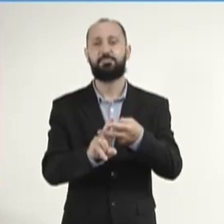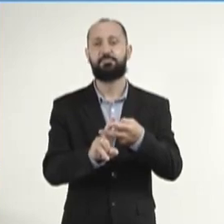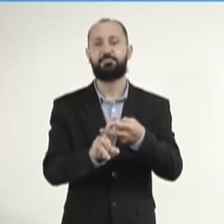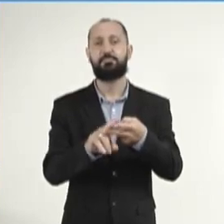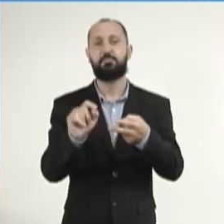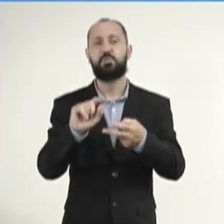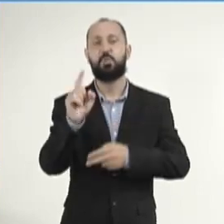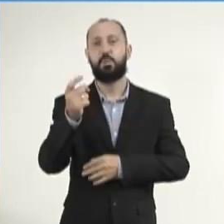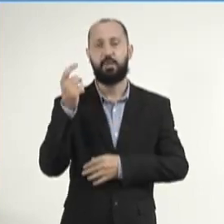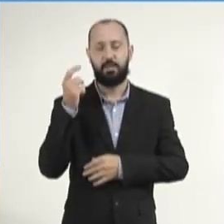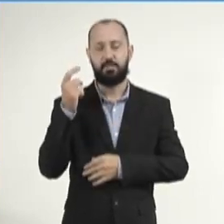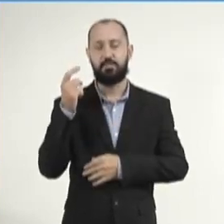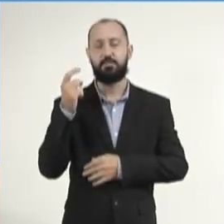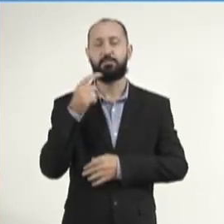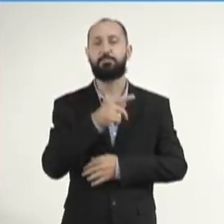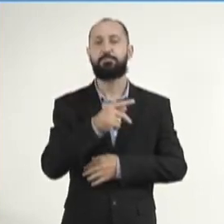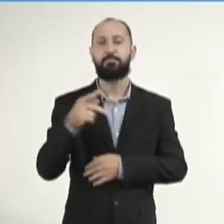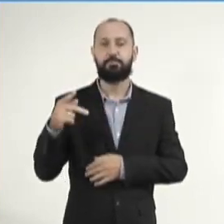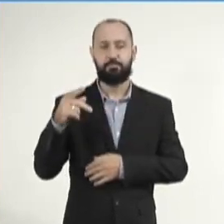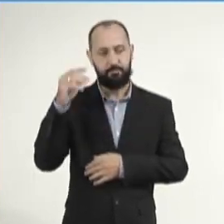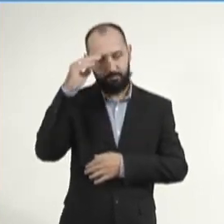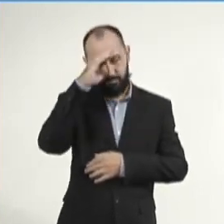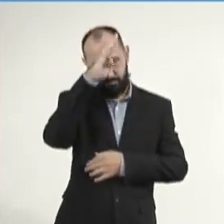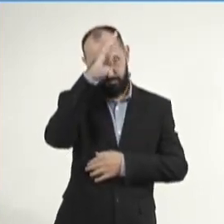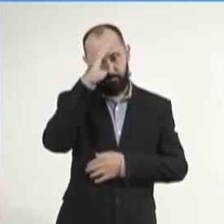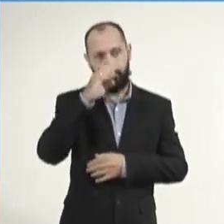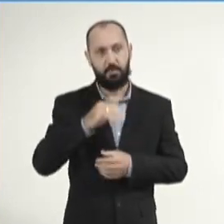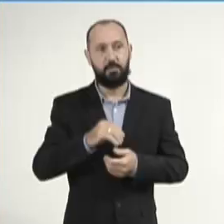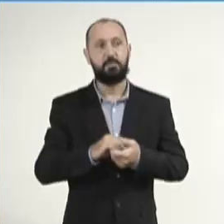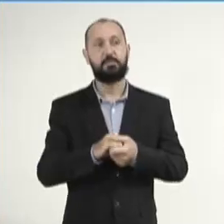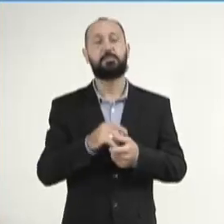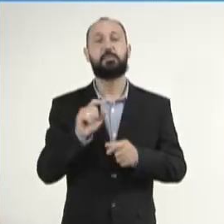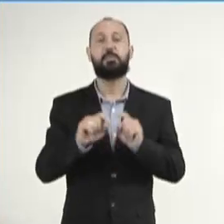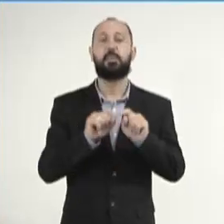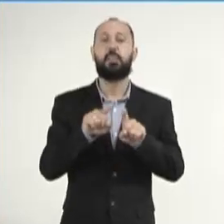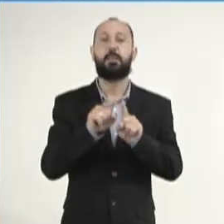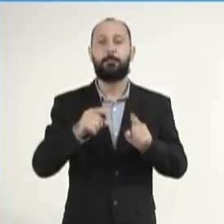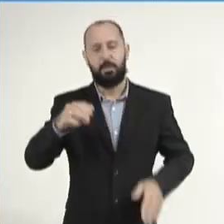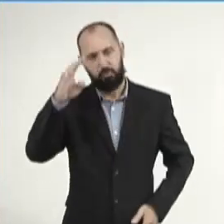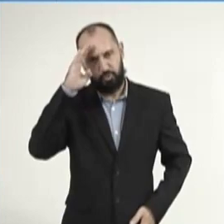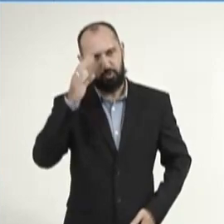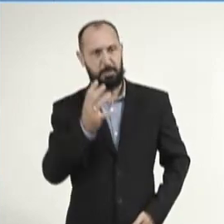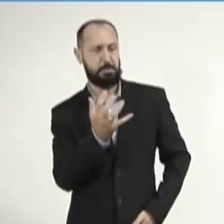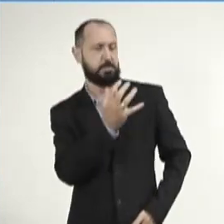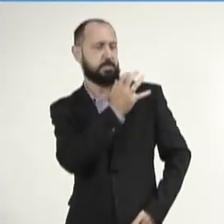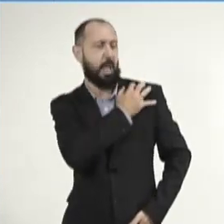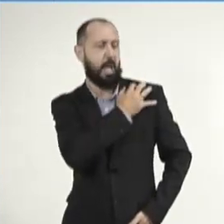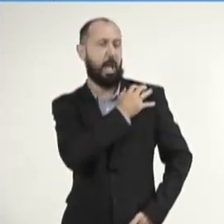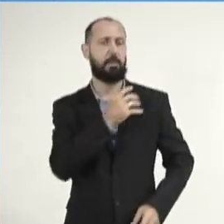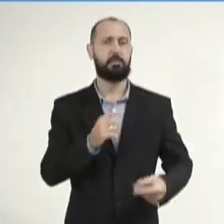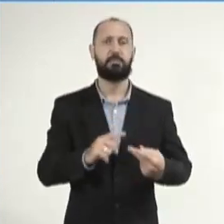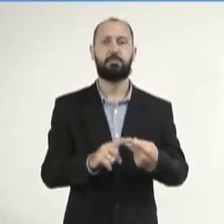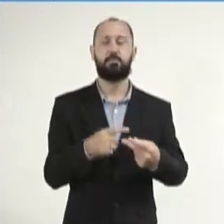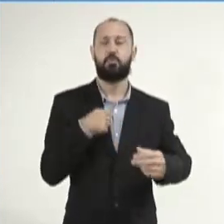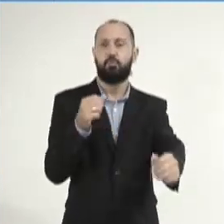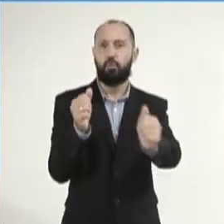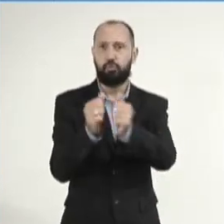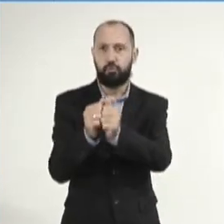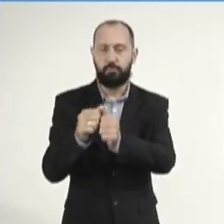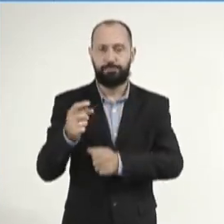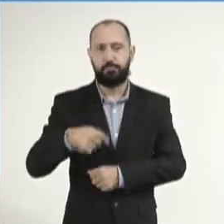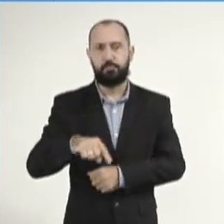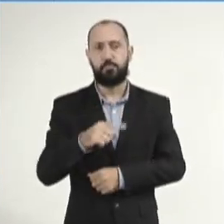não só do ex-presidente Bolsonaro, mas também dos generais 5 estrelas, aqueles que estavam em